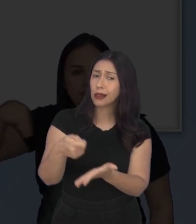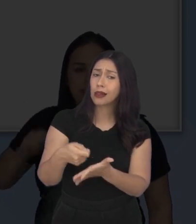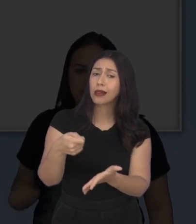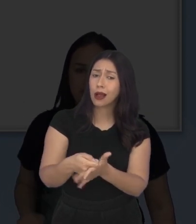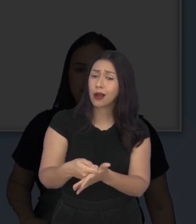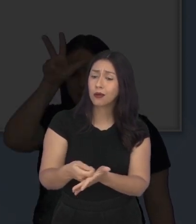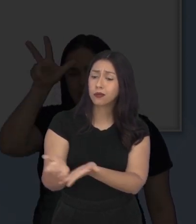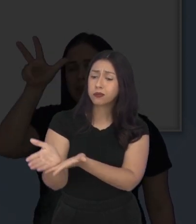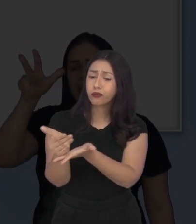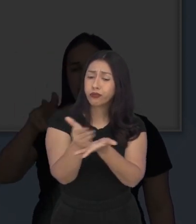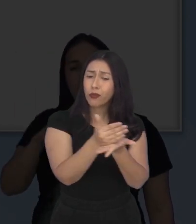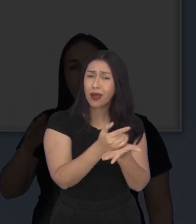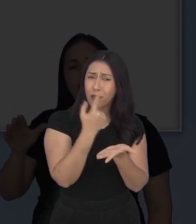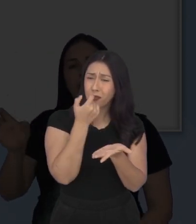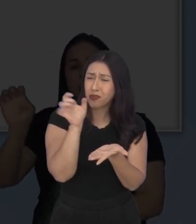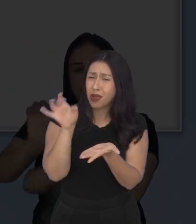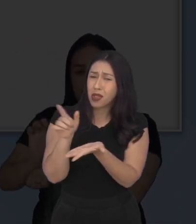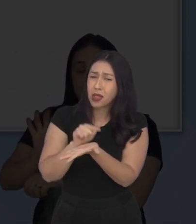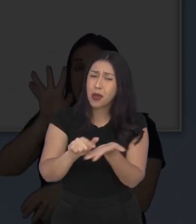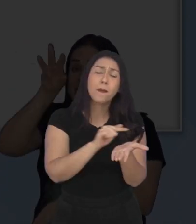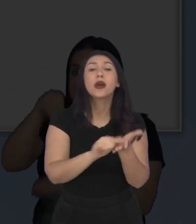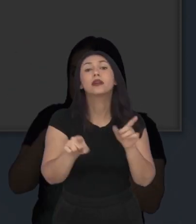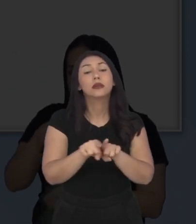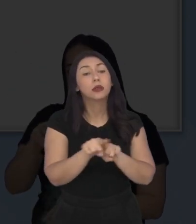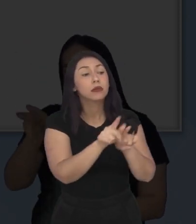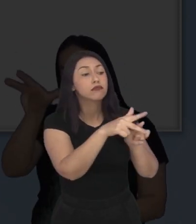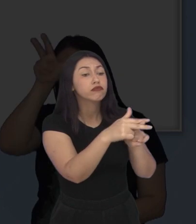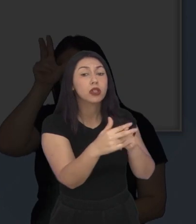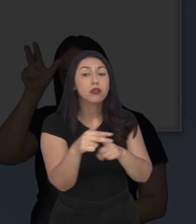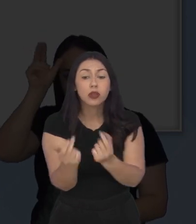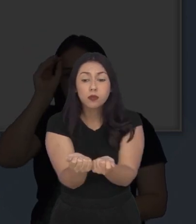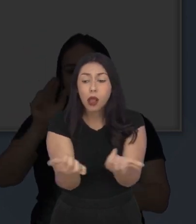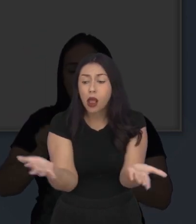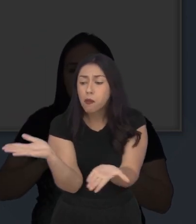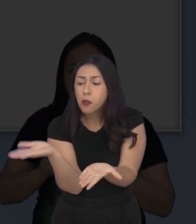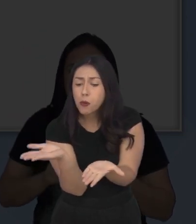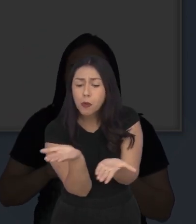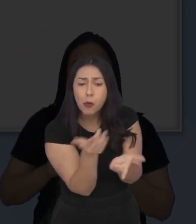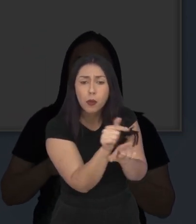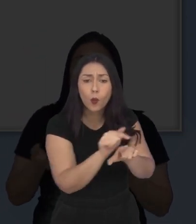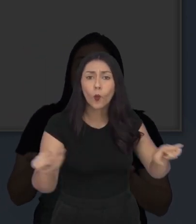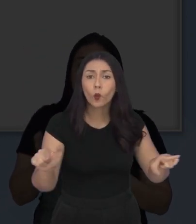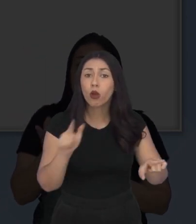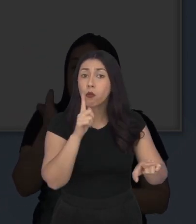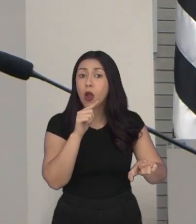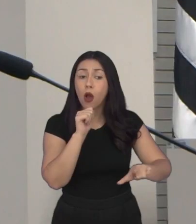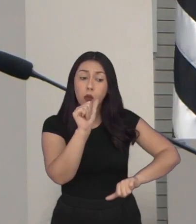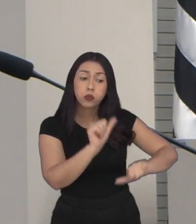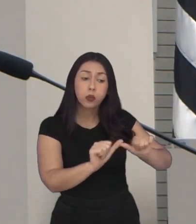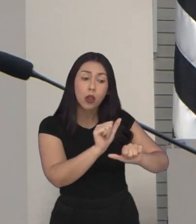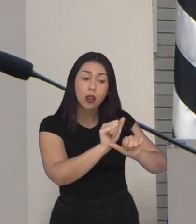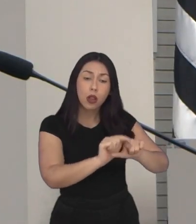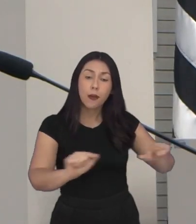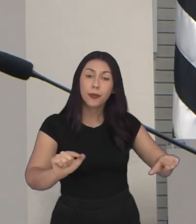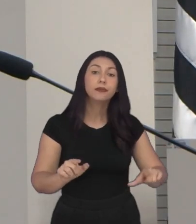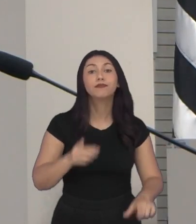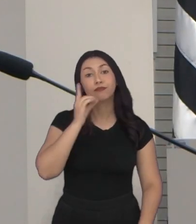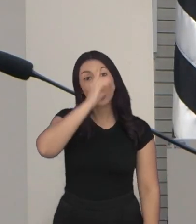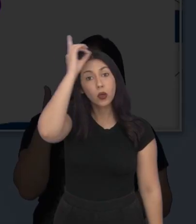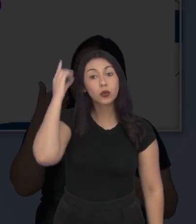sintomas, principalmente aqueles bem específicos do vírus, como dor atrás dos olhos e manchas vermelhas pelo corpo.